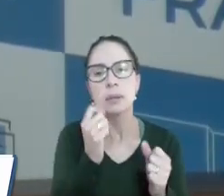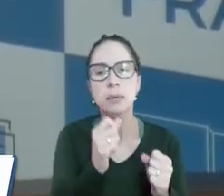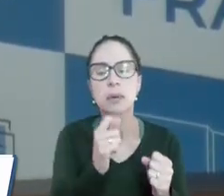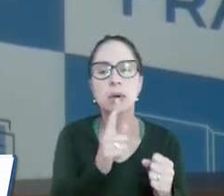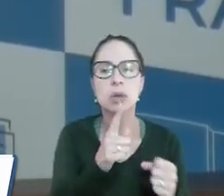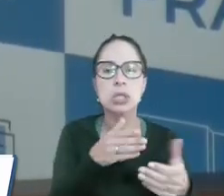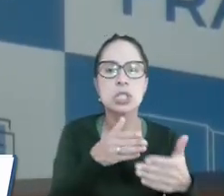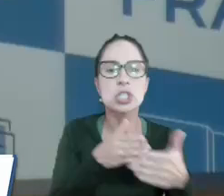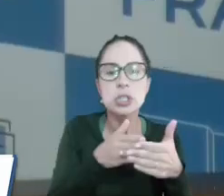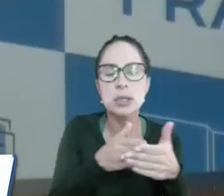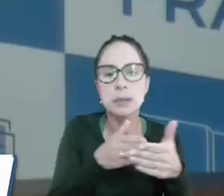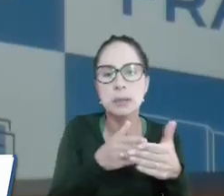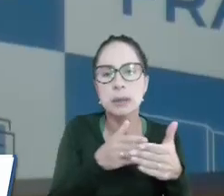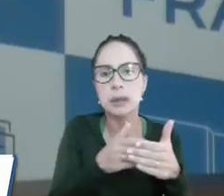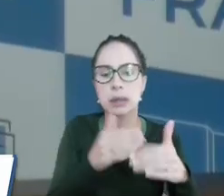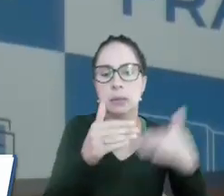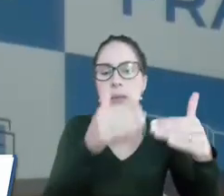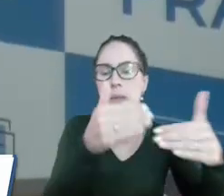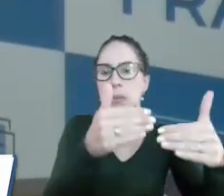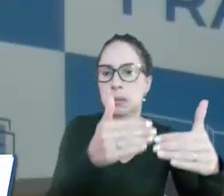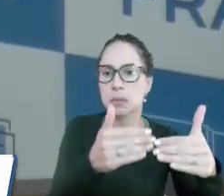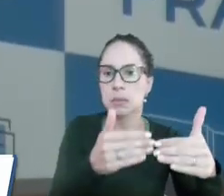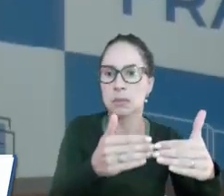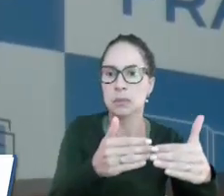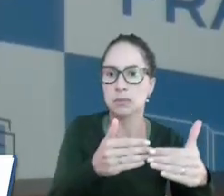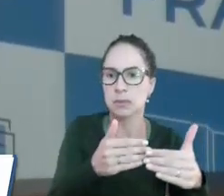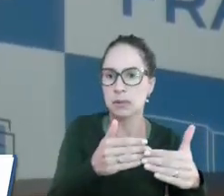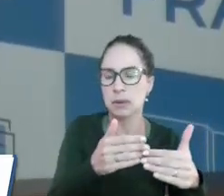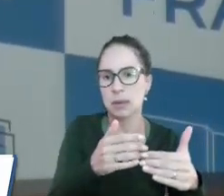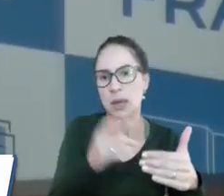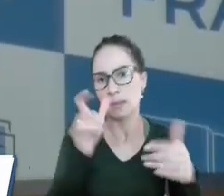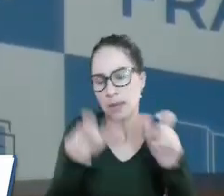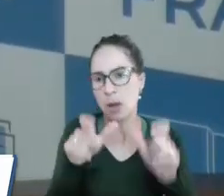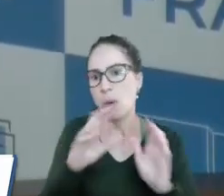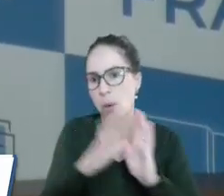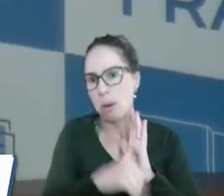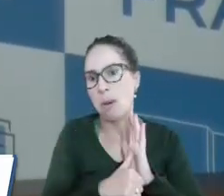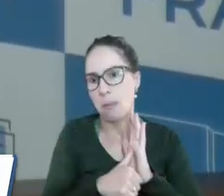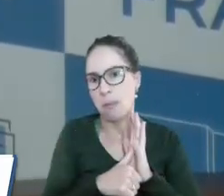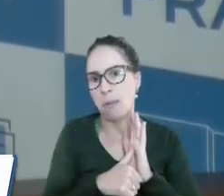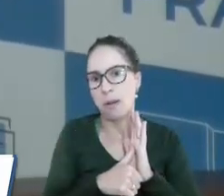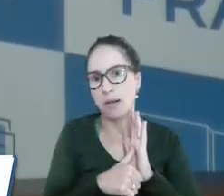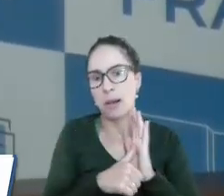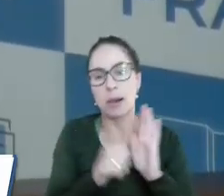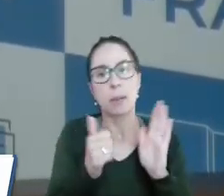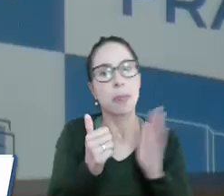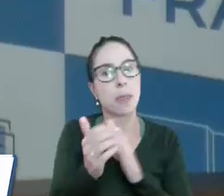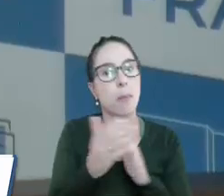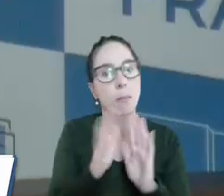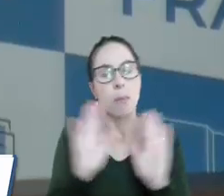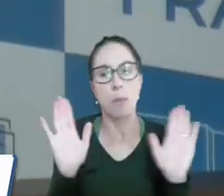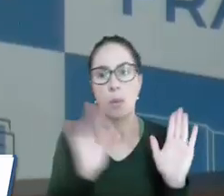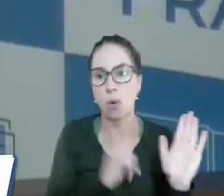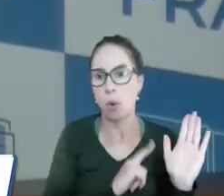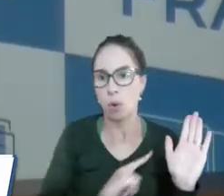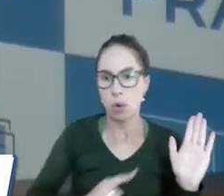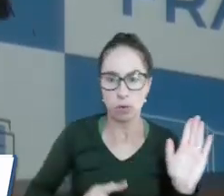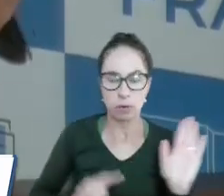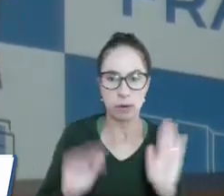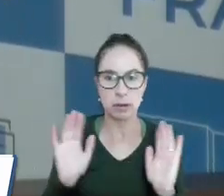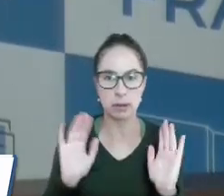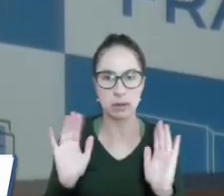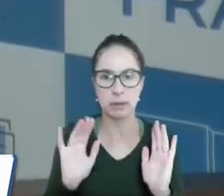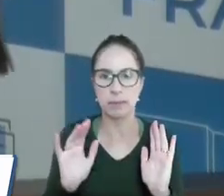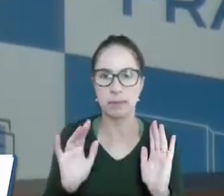pouco mais o avanço desses ladrões. Não importa o governo, tanto de